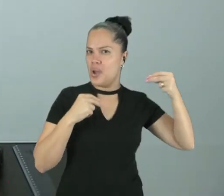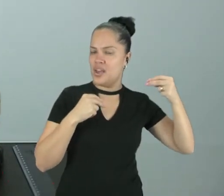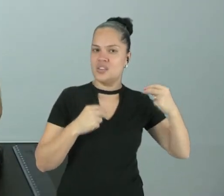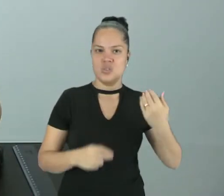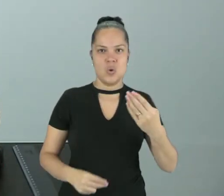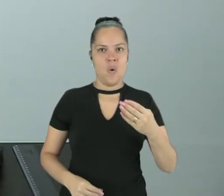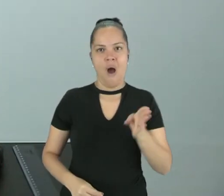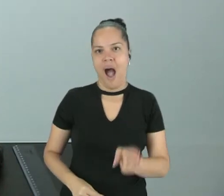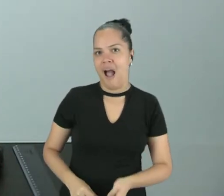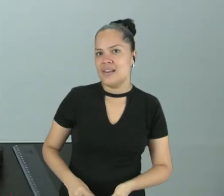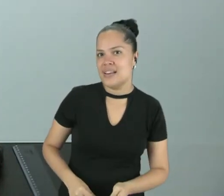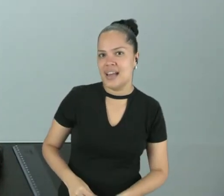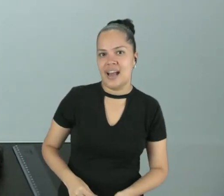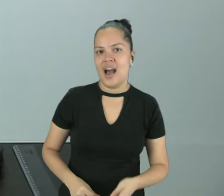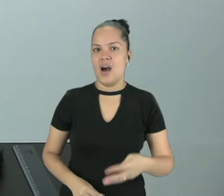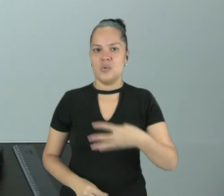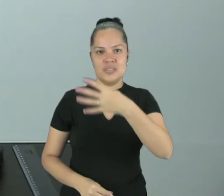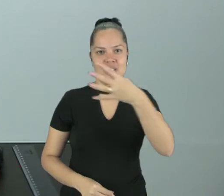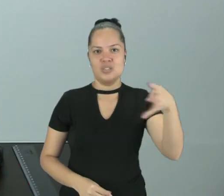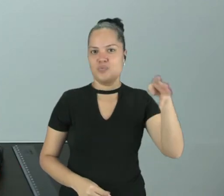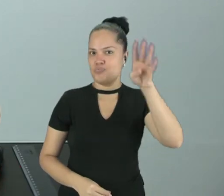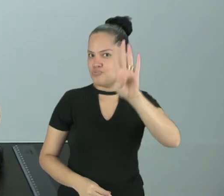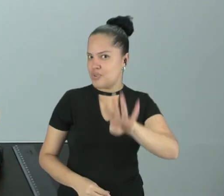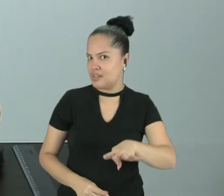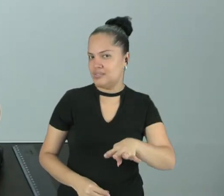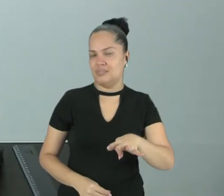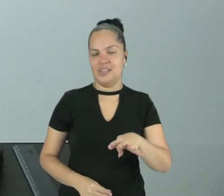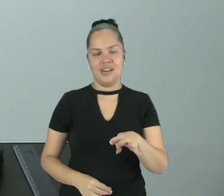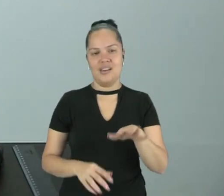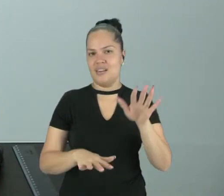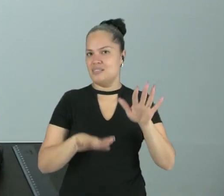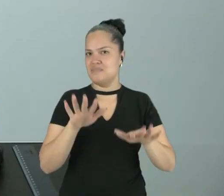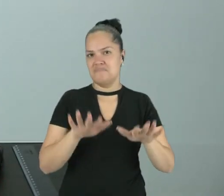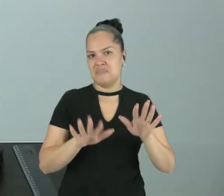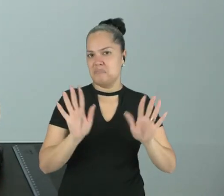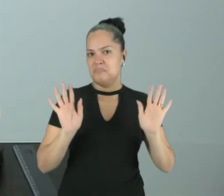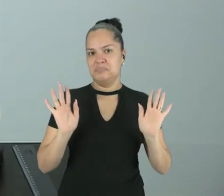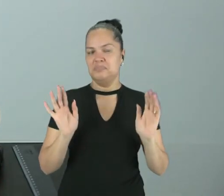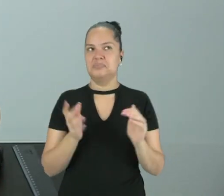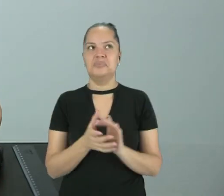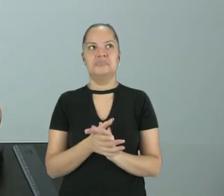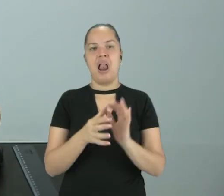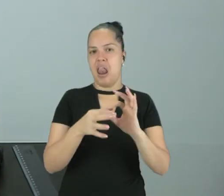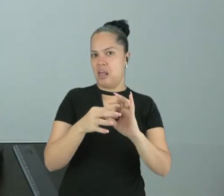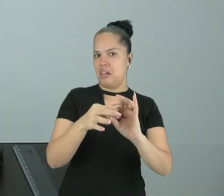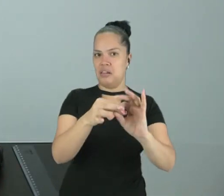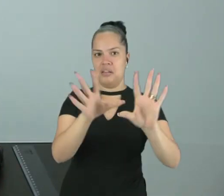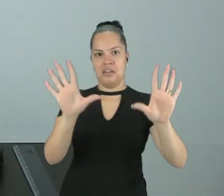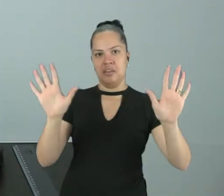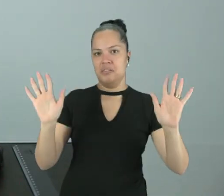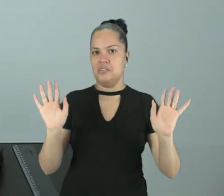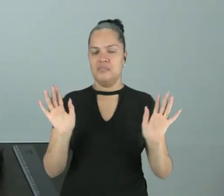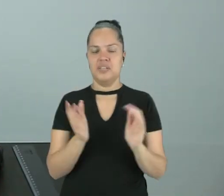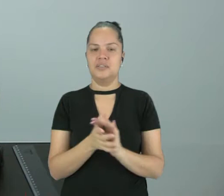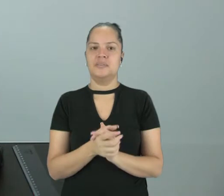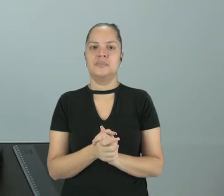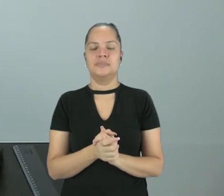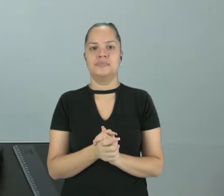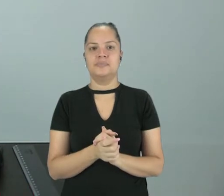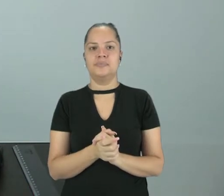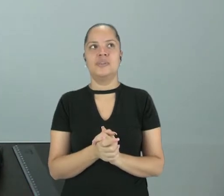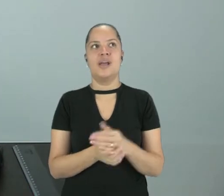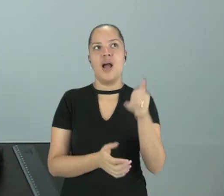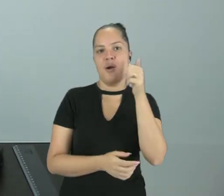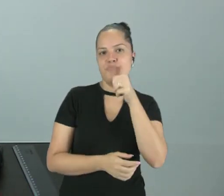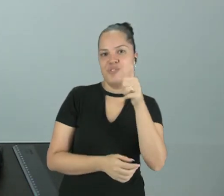calça xadrez que enfim dependendo do lugar de você vir o lugar roupa muda olha aqui